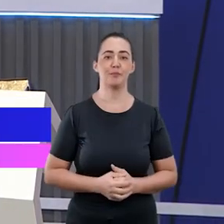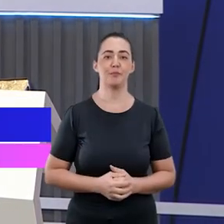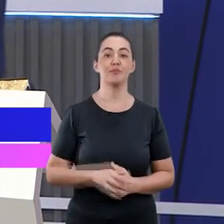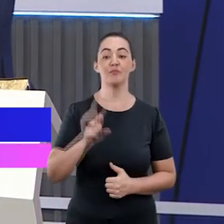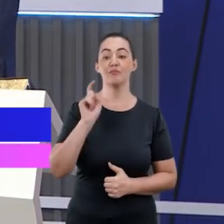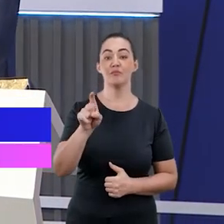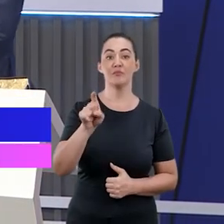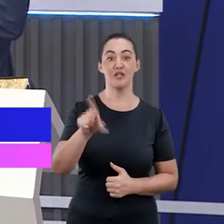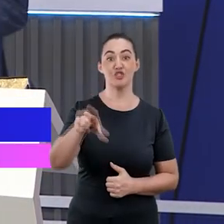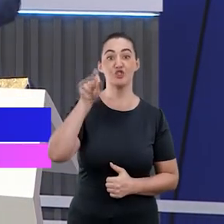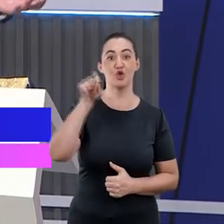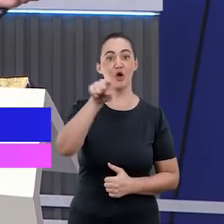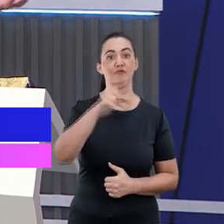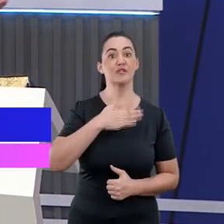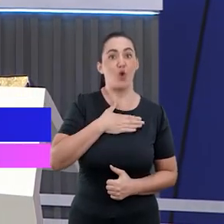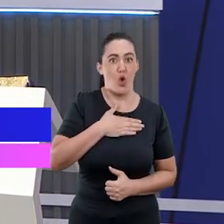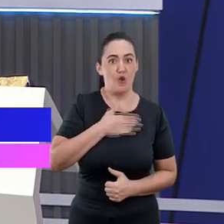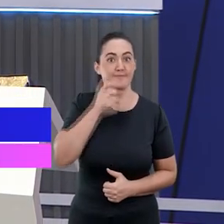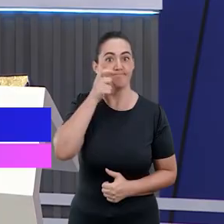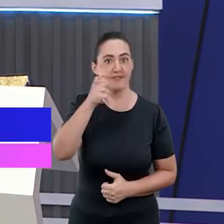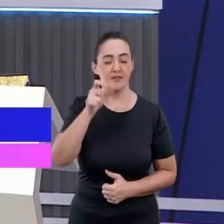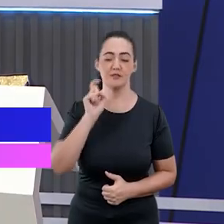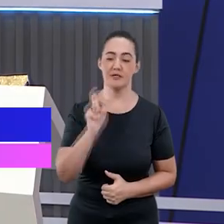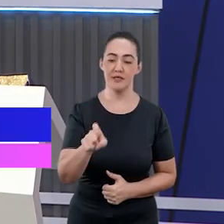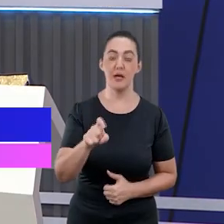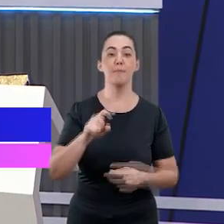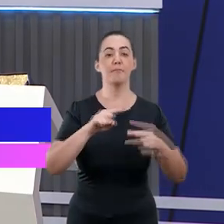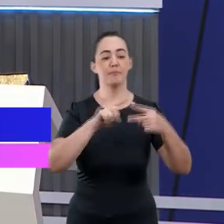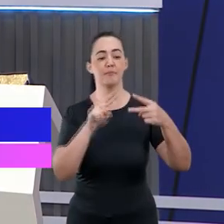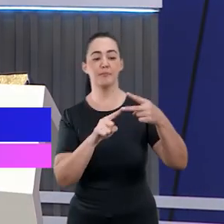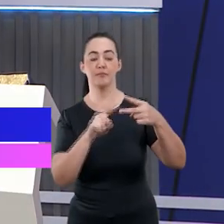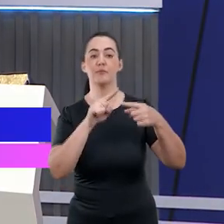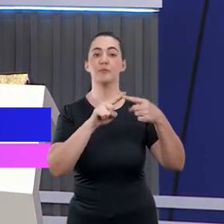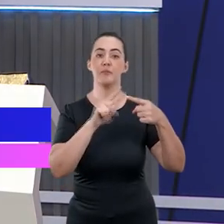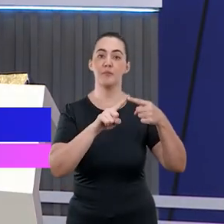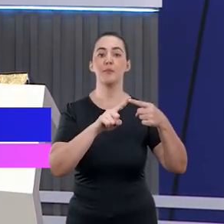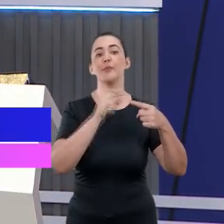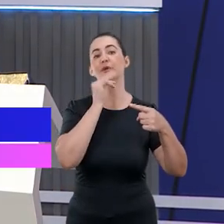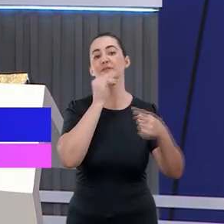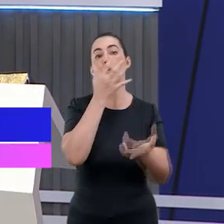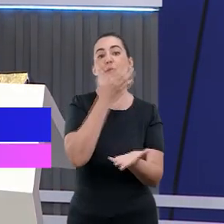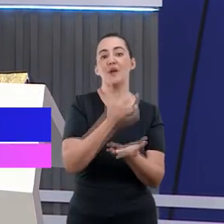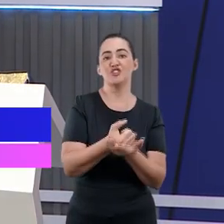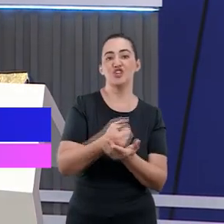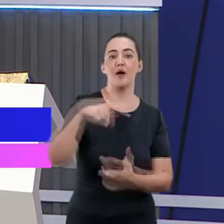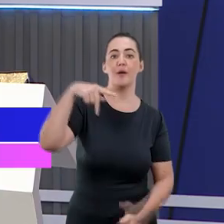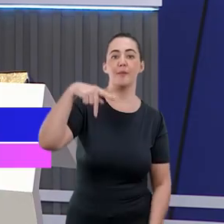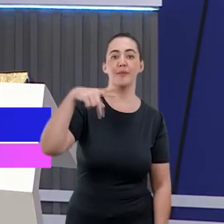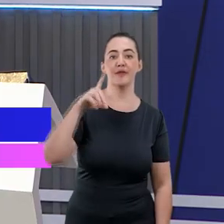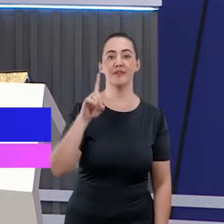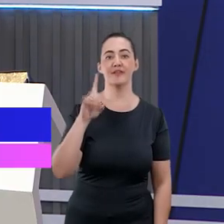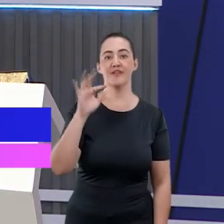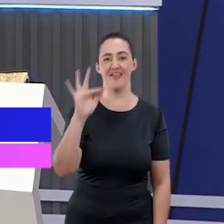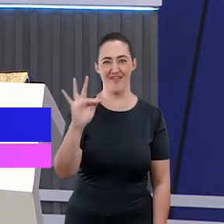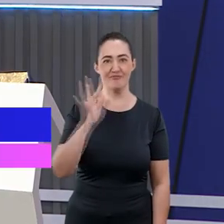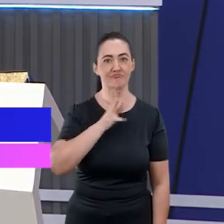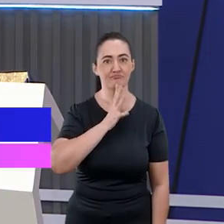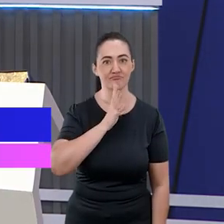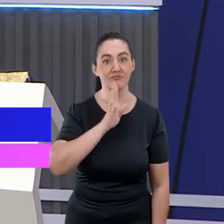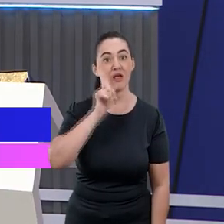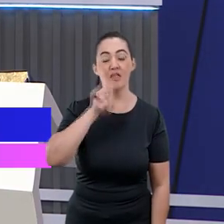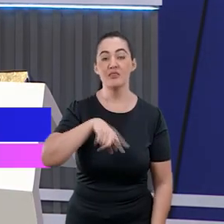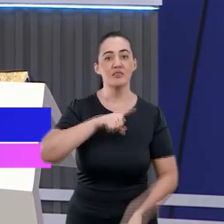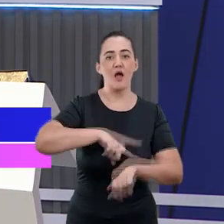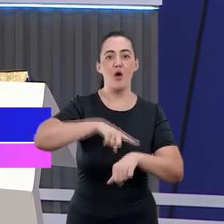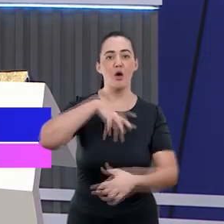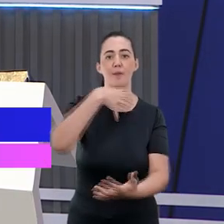Cura do Pecado e você decide se quer baixar em PDF ou quer pelo correio. Digamos que você queira baixar em PDF. Você clica aqui, põe os seus dados